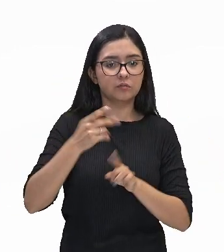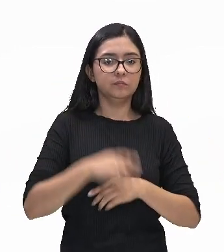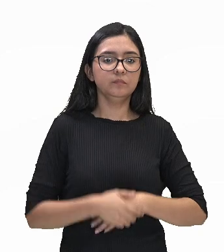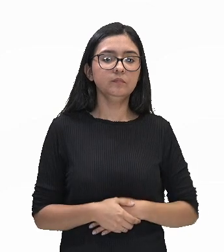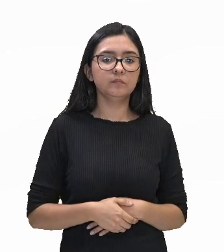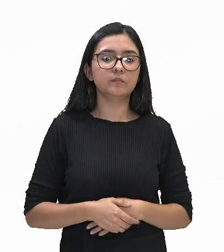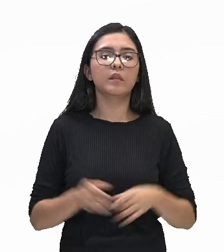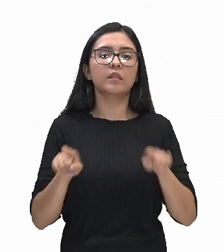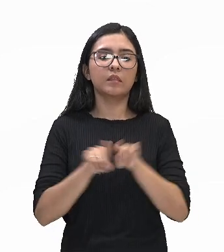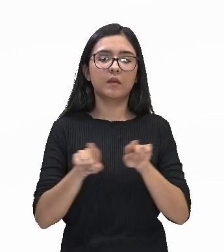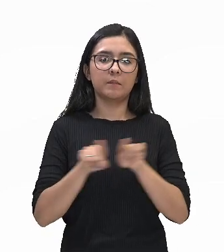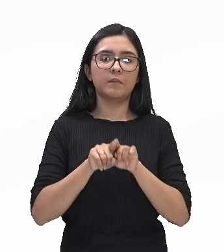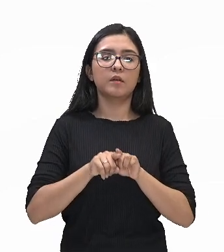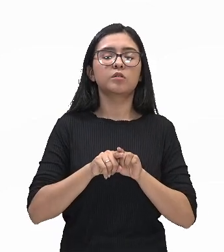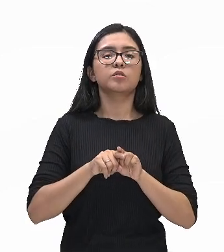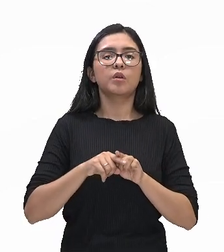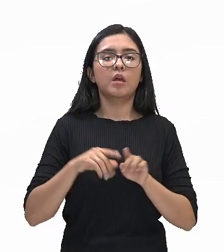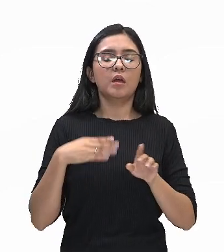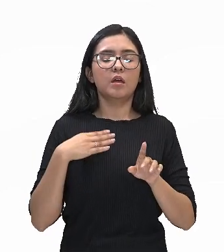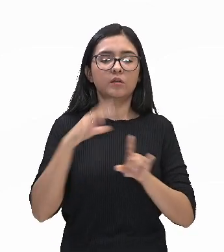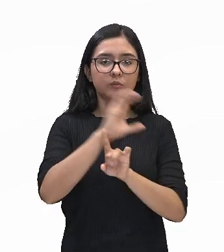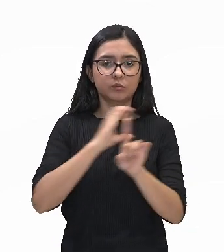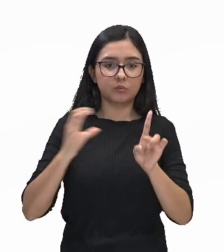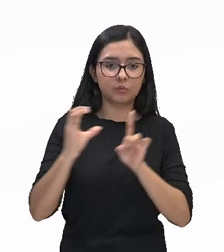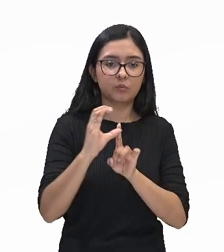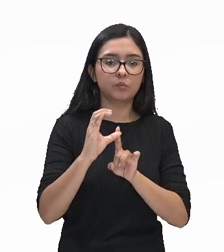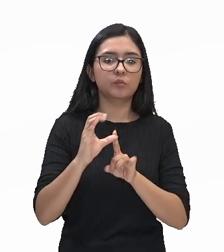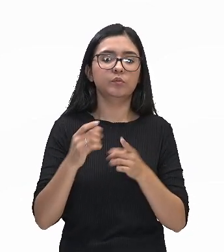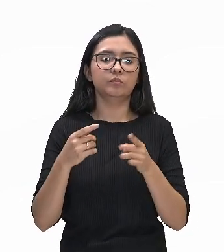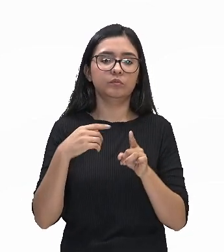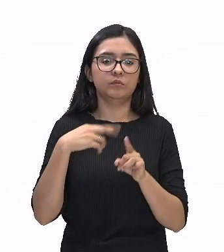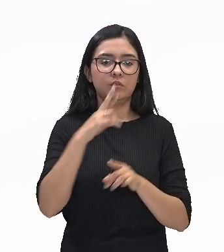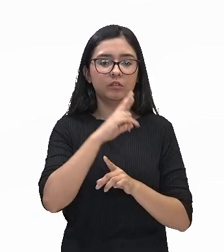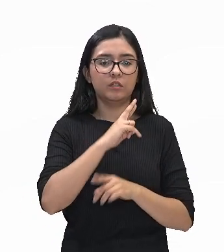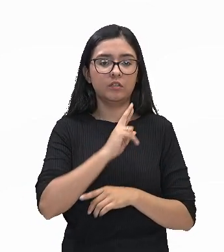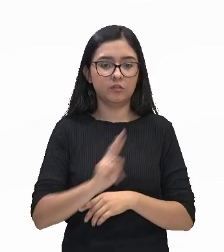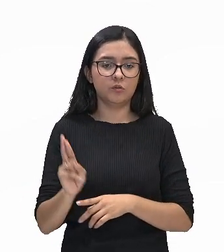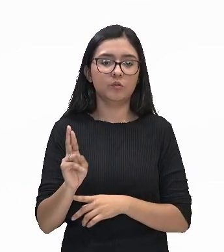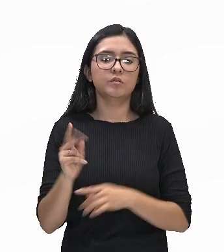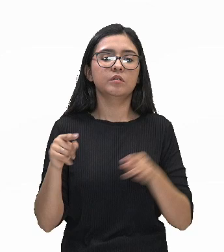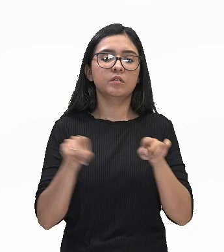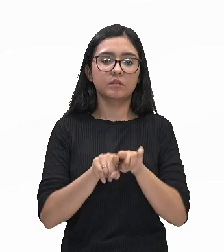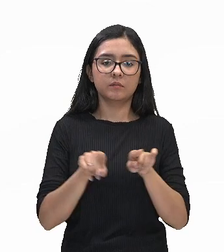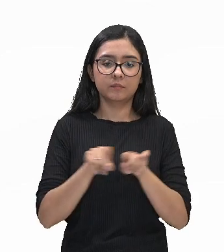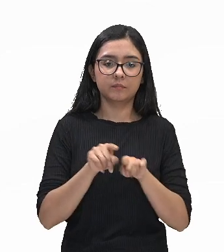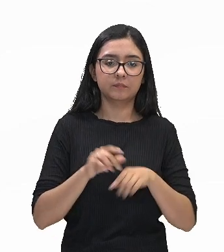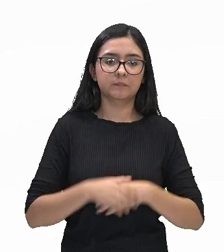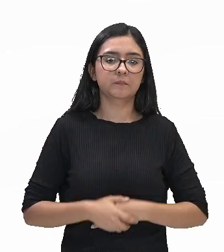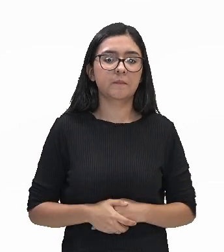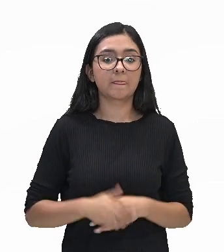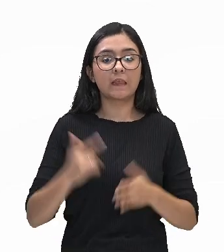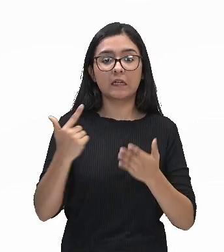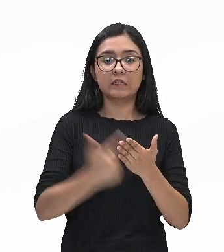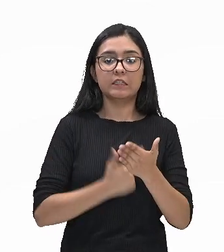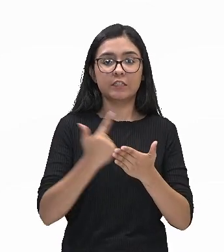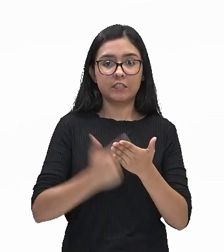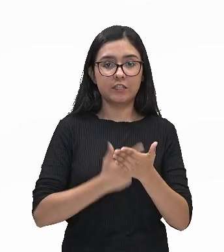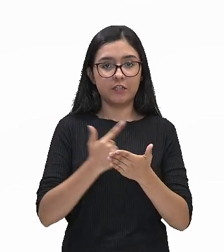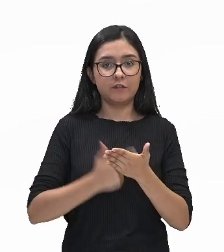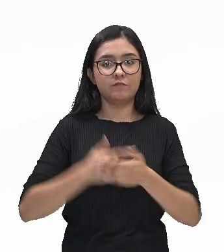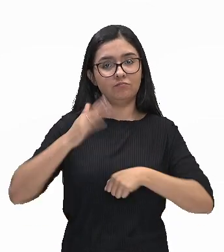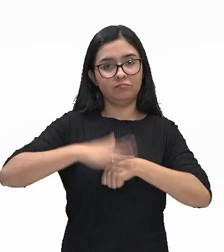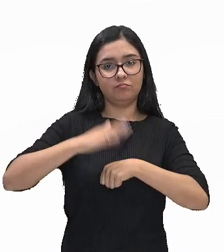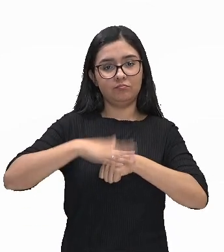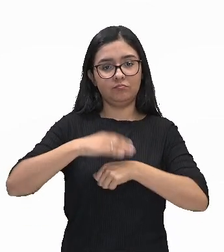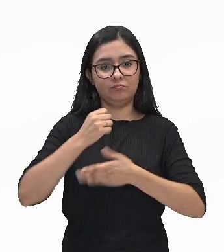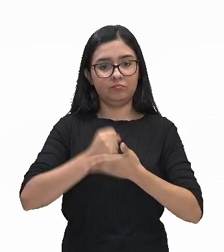sermões religiosos, livros de autoajuda e horóscopo. Claro, né, nos discursos políticos,